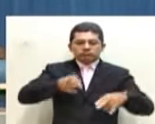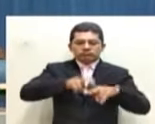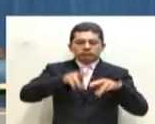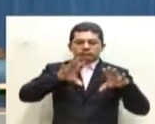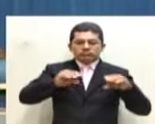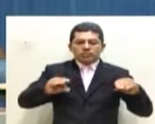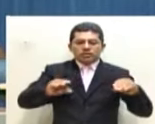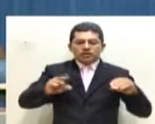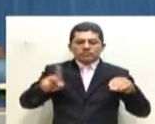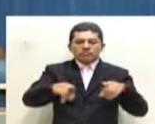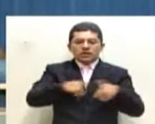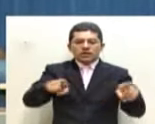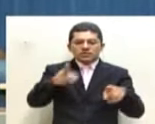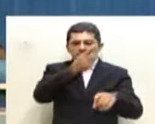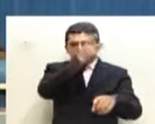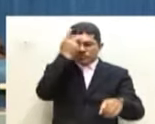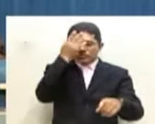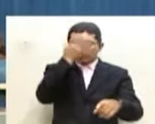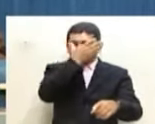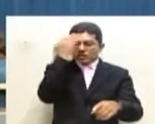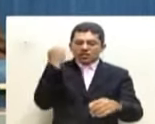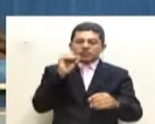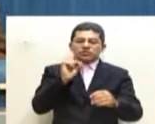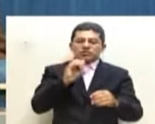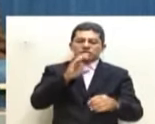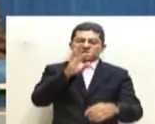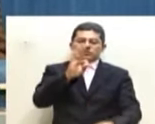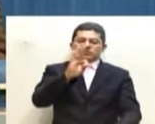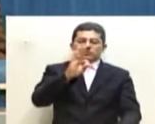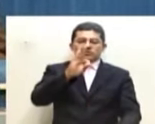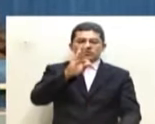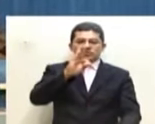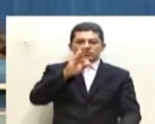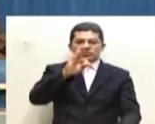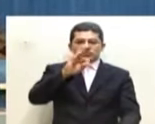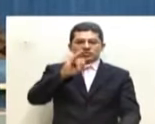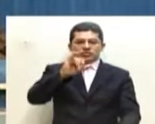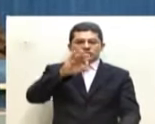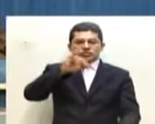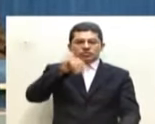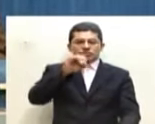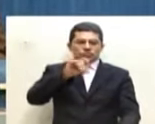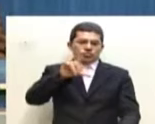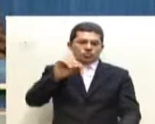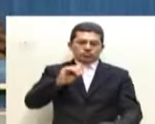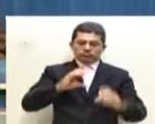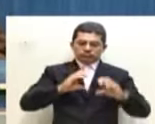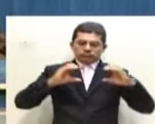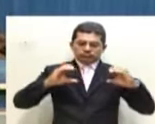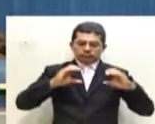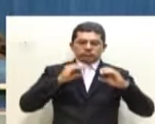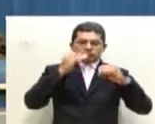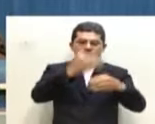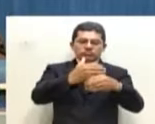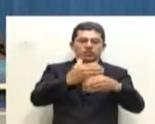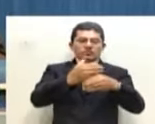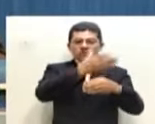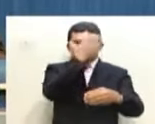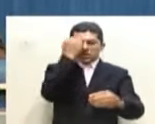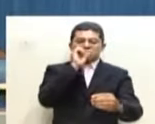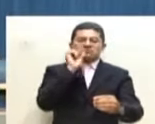do tijolo. Mas sem o tijolo, efetivamente, a casa não existiria. A casa